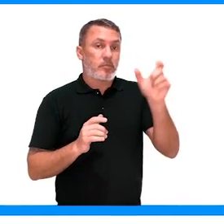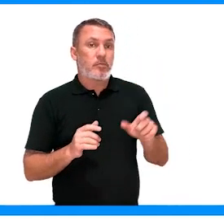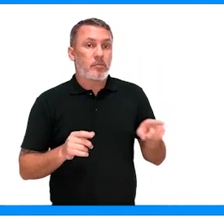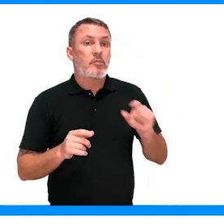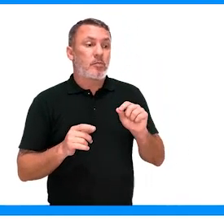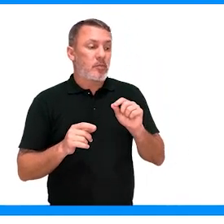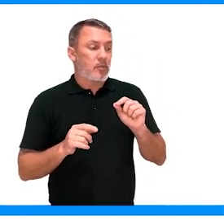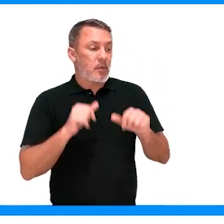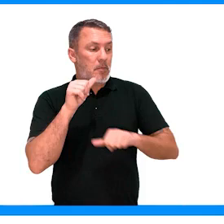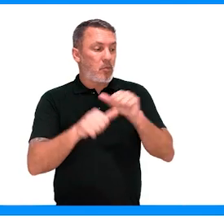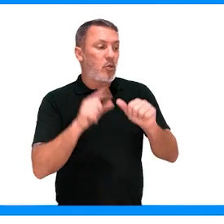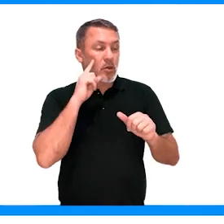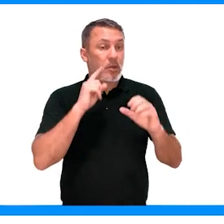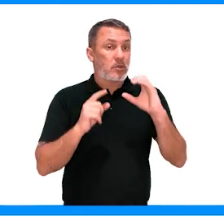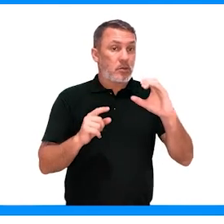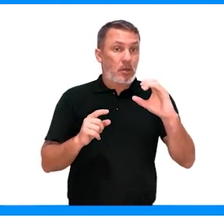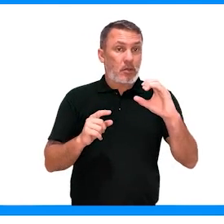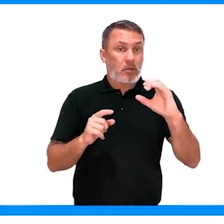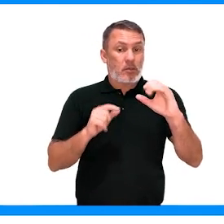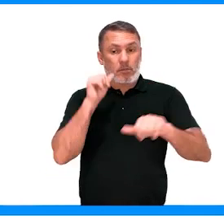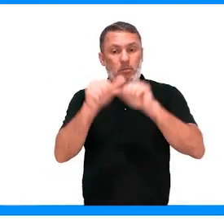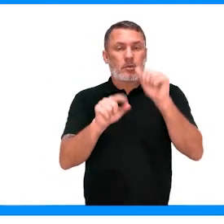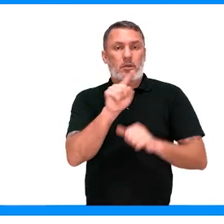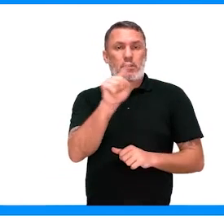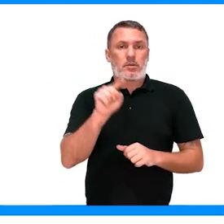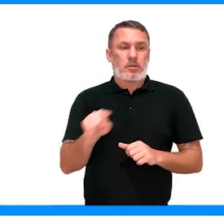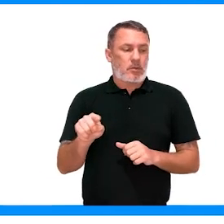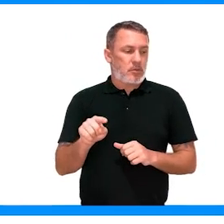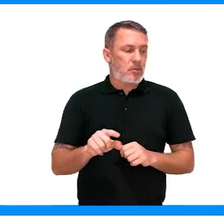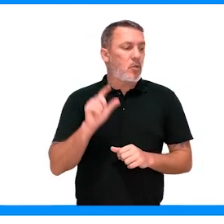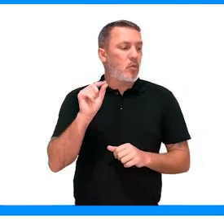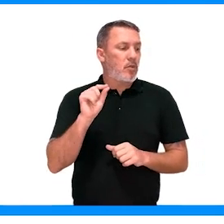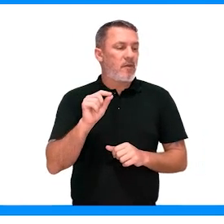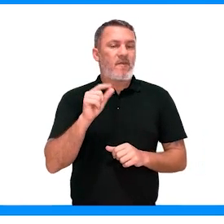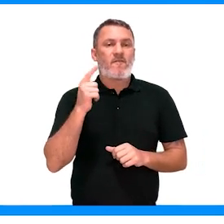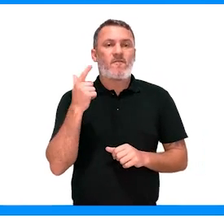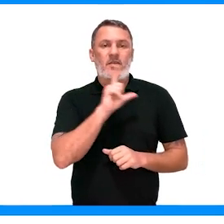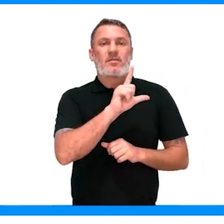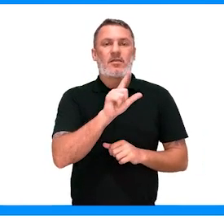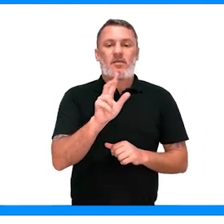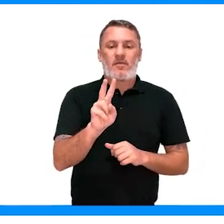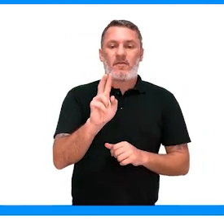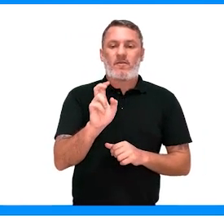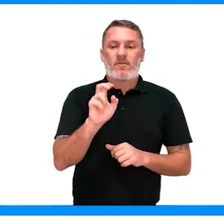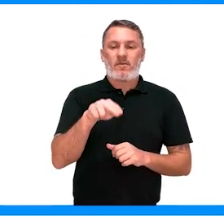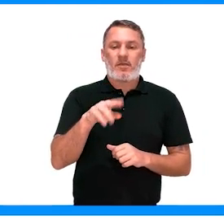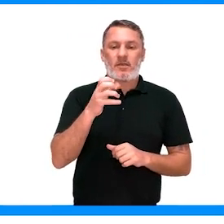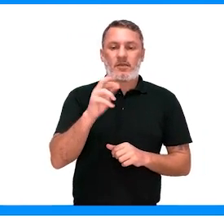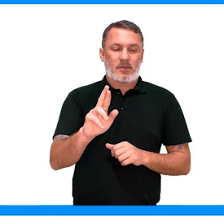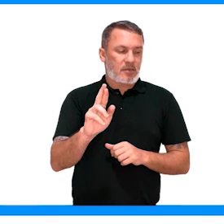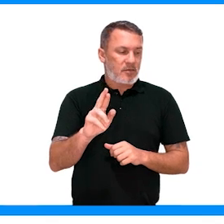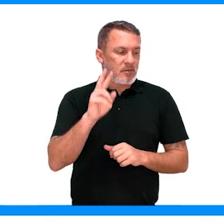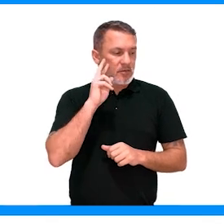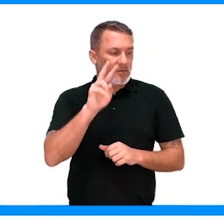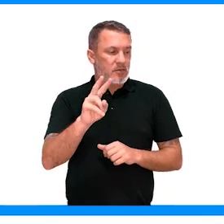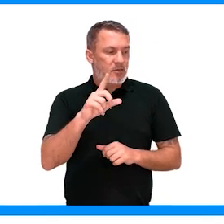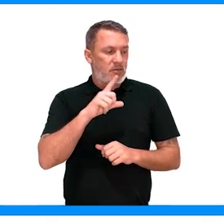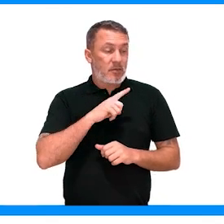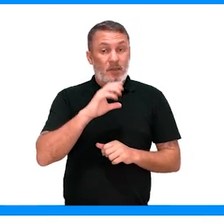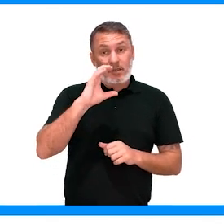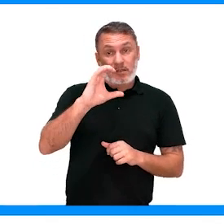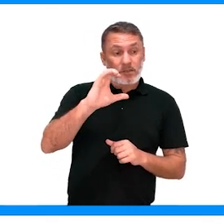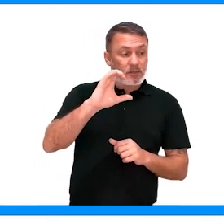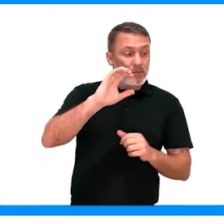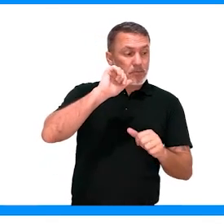Esse daí vai transformar de C para Z. Então é o verbo vencer, em espanhol vencer, e na primeira pessoa